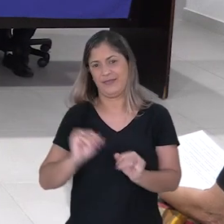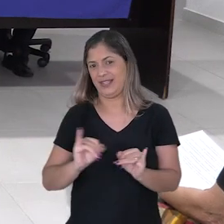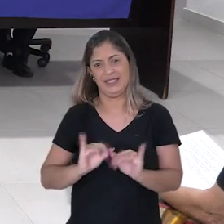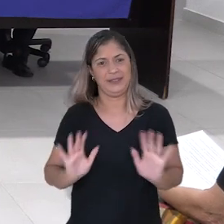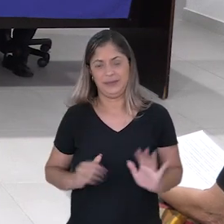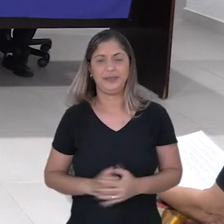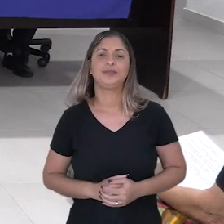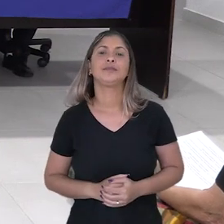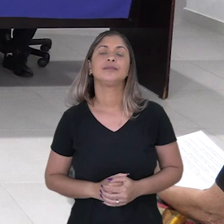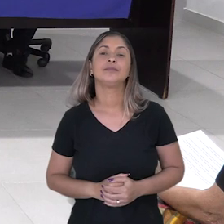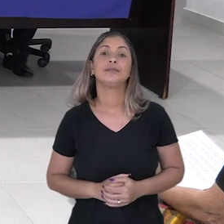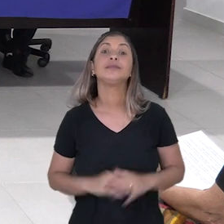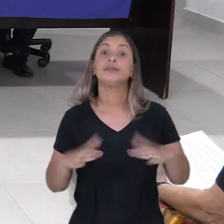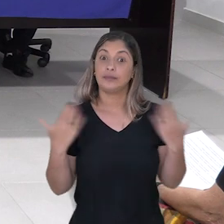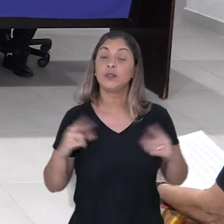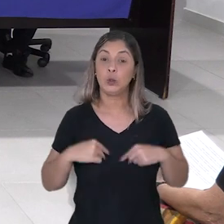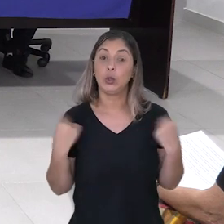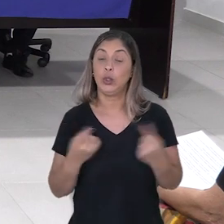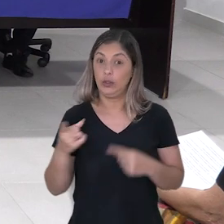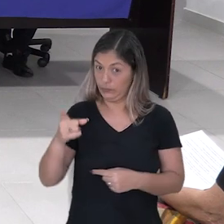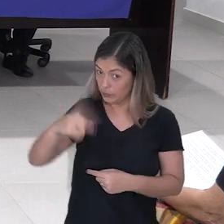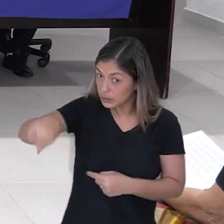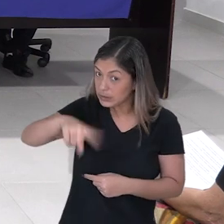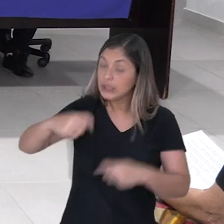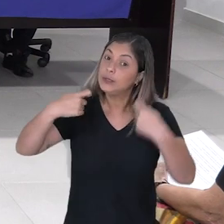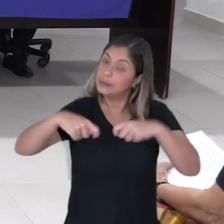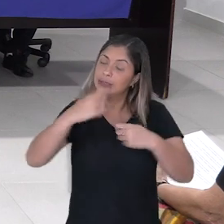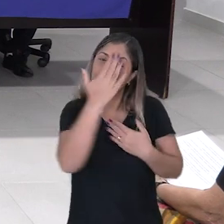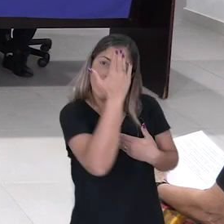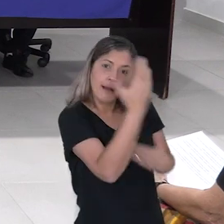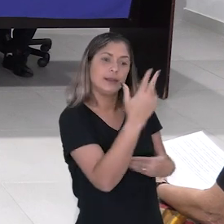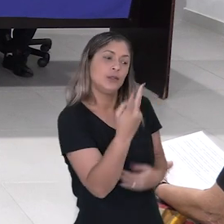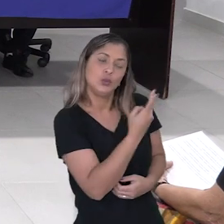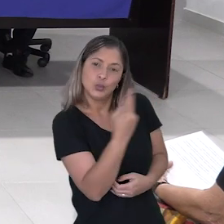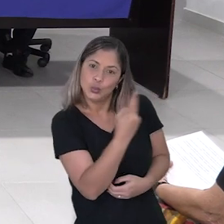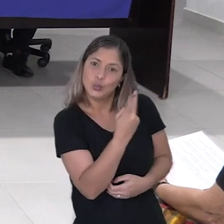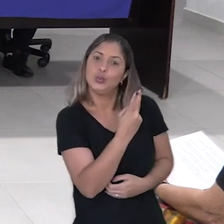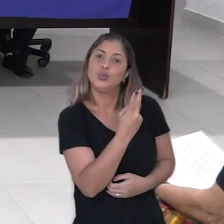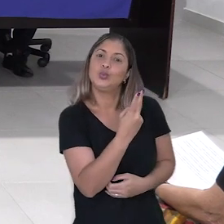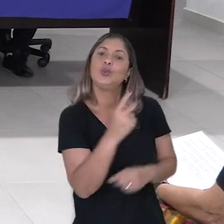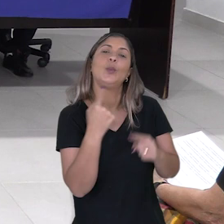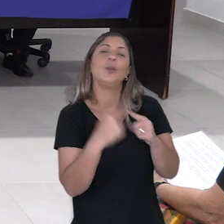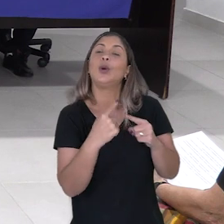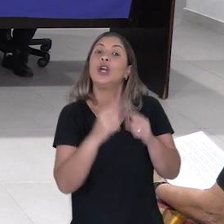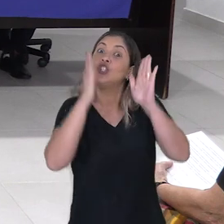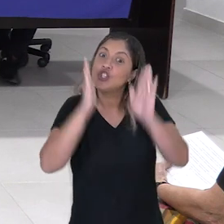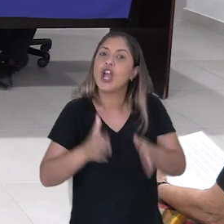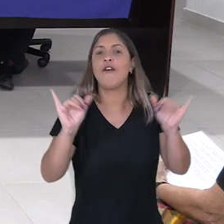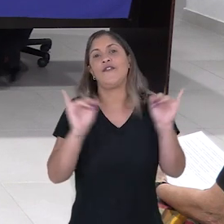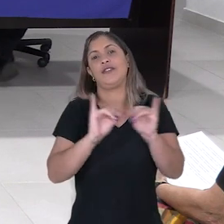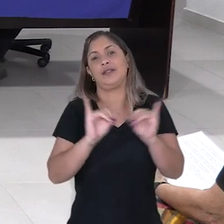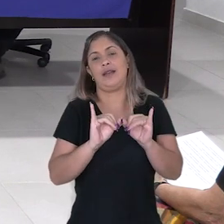E então, eu acho que a gente tem que... Vocês, né, devem muita gratidão a eles dois, porque eles já